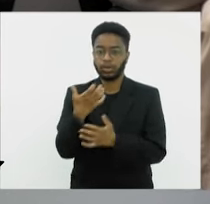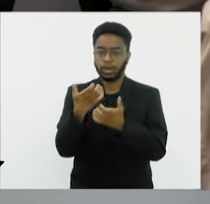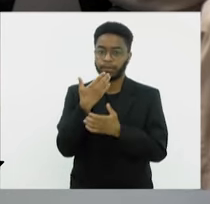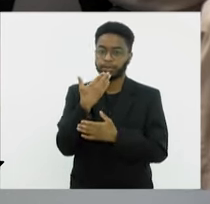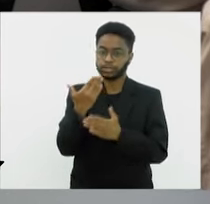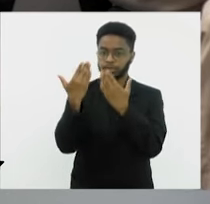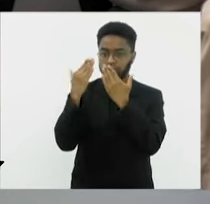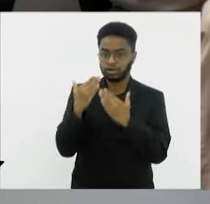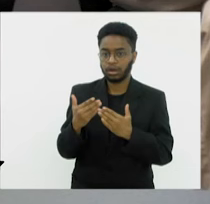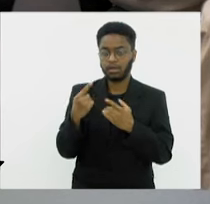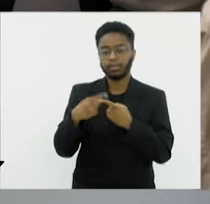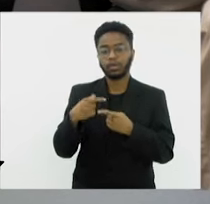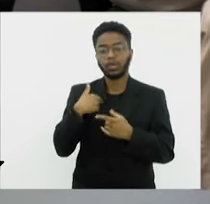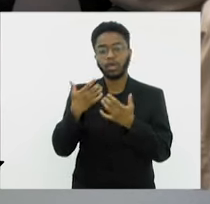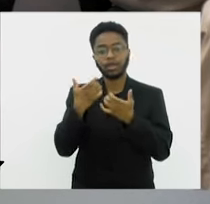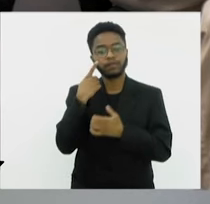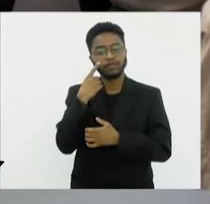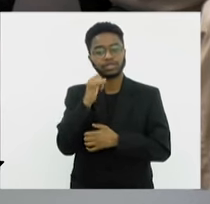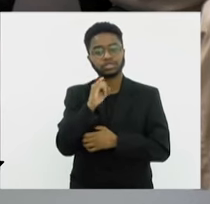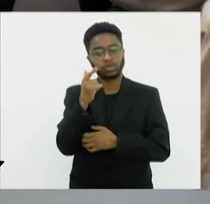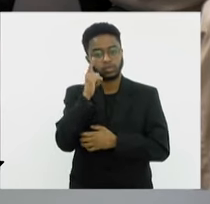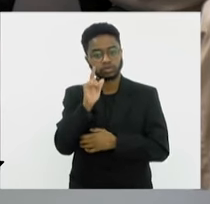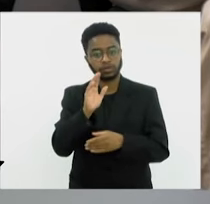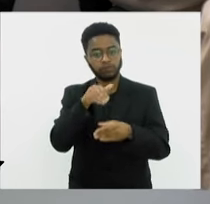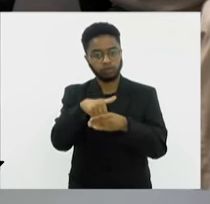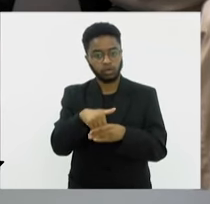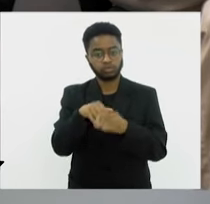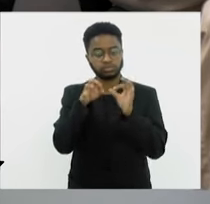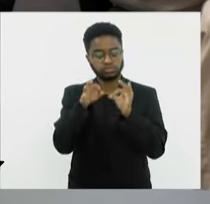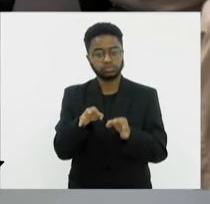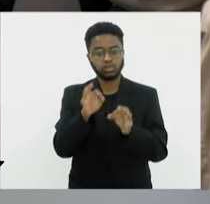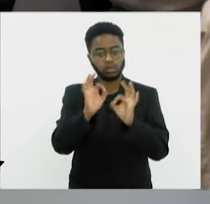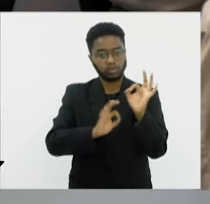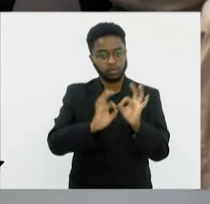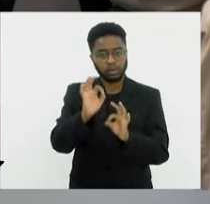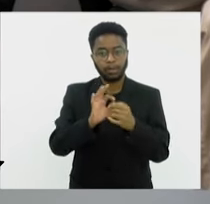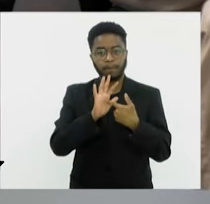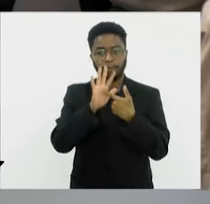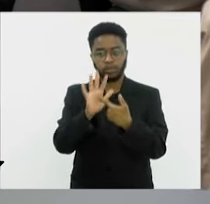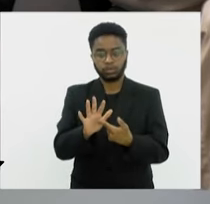vista para ver se a gente realmente consegue ter um voto consolidado mostrando